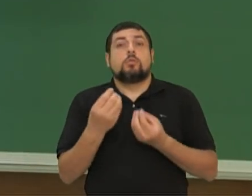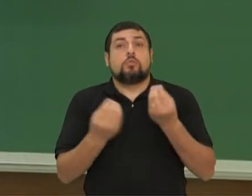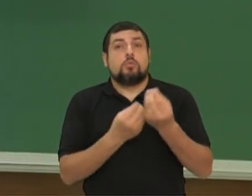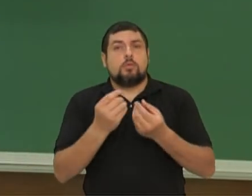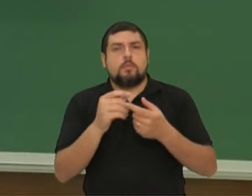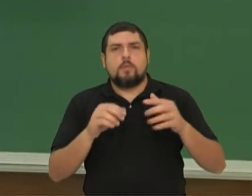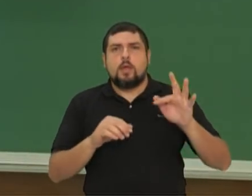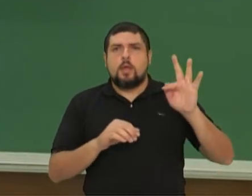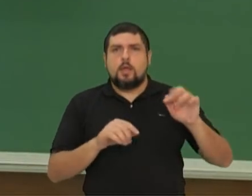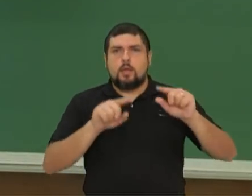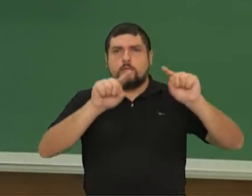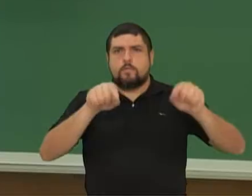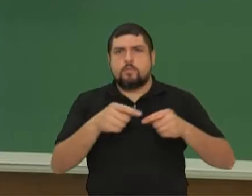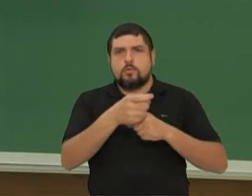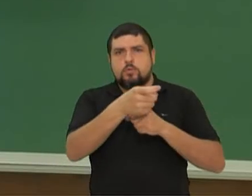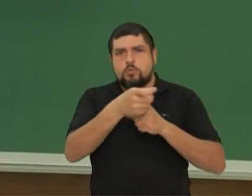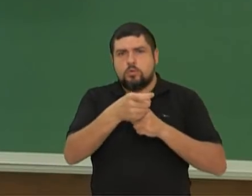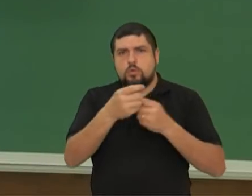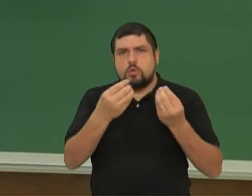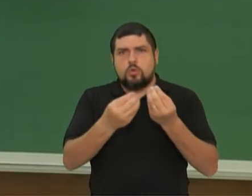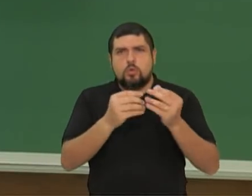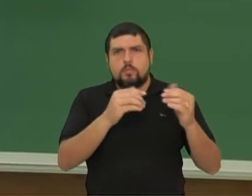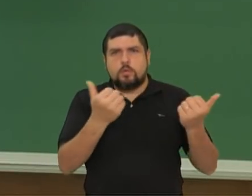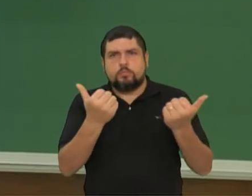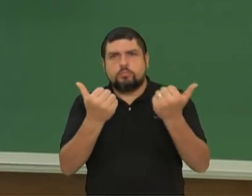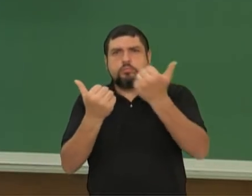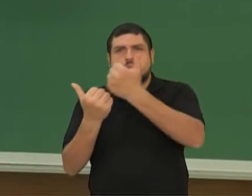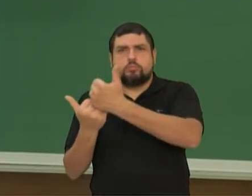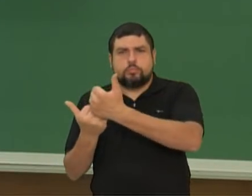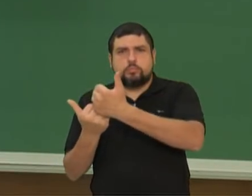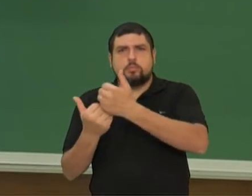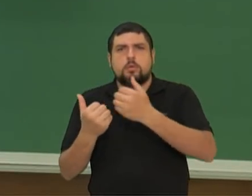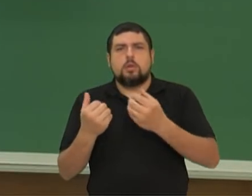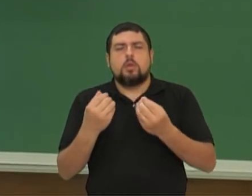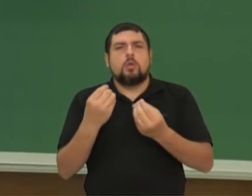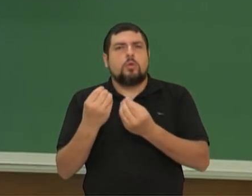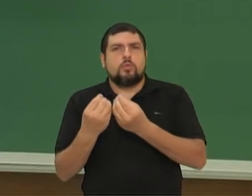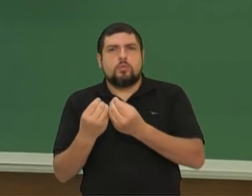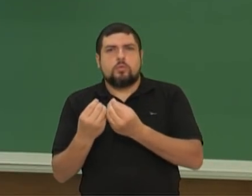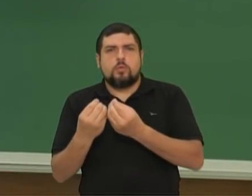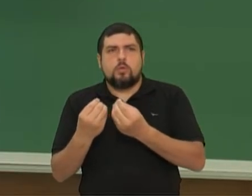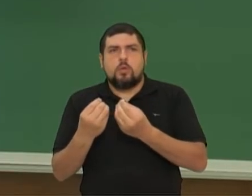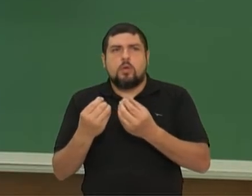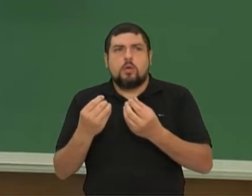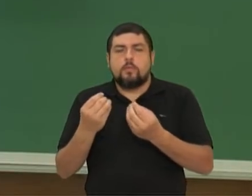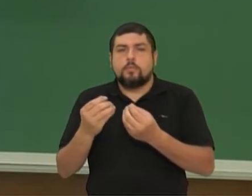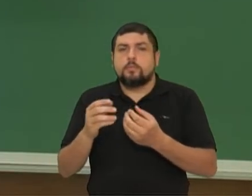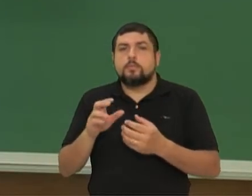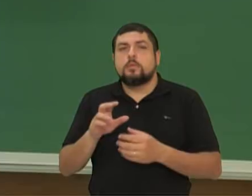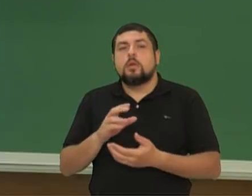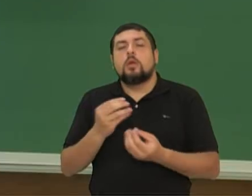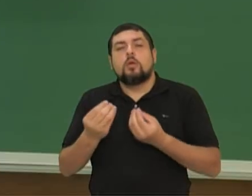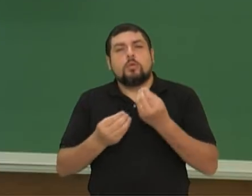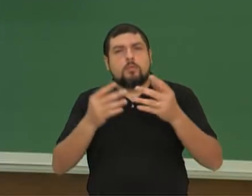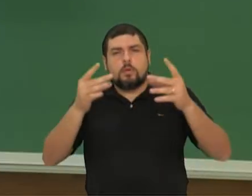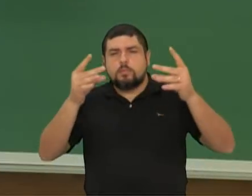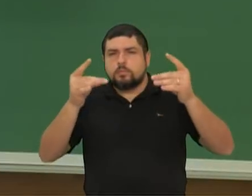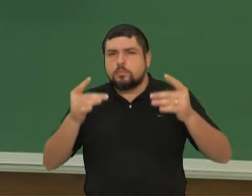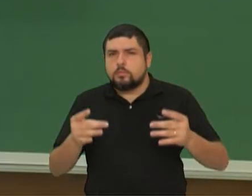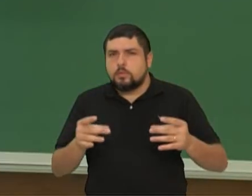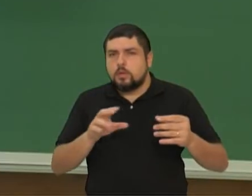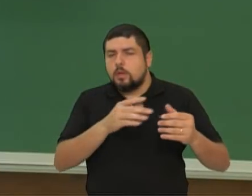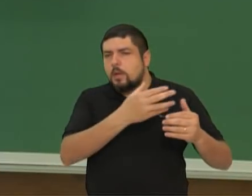função e vou substituir aqui a função, o valor esperado de resultado, como sendo